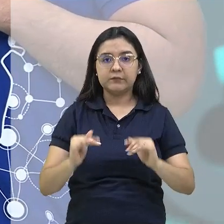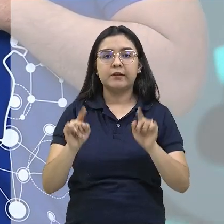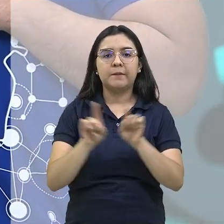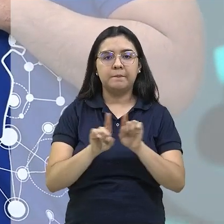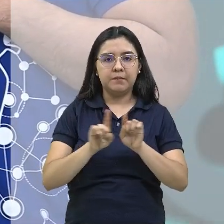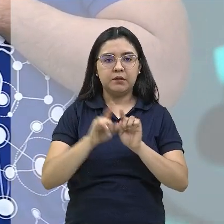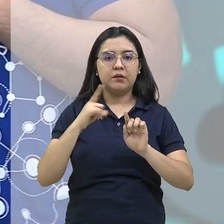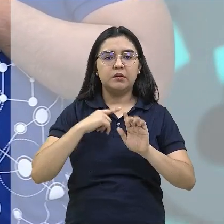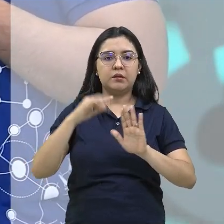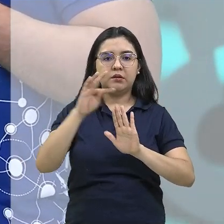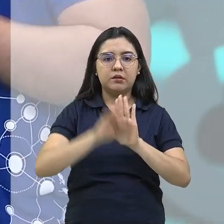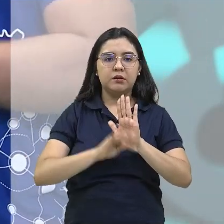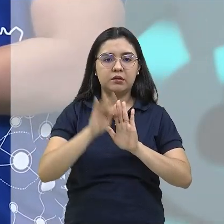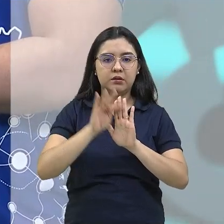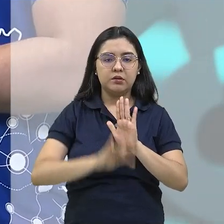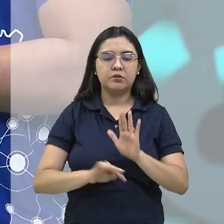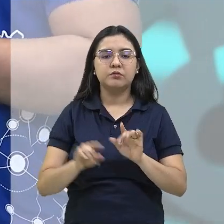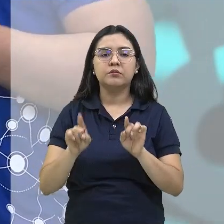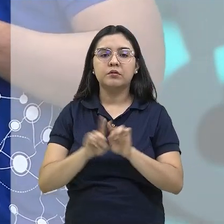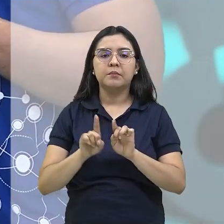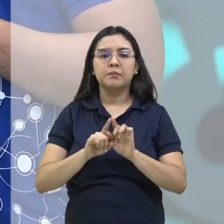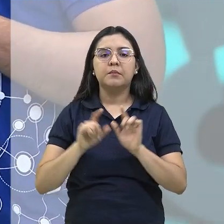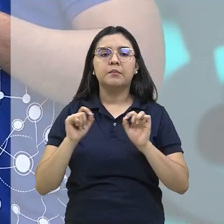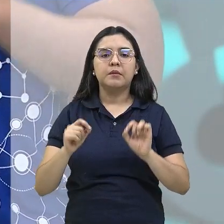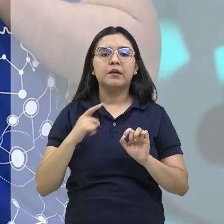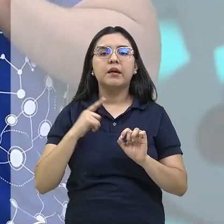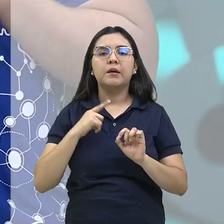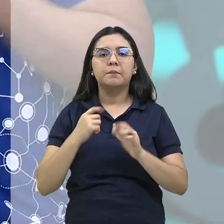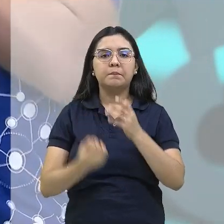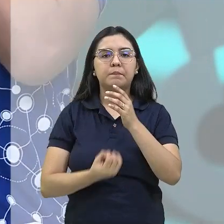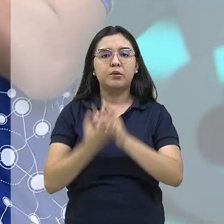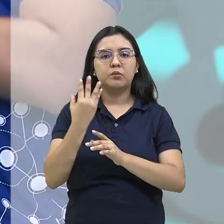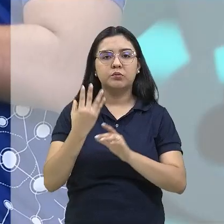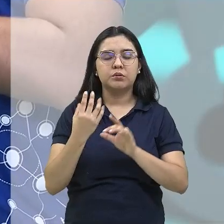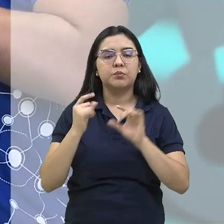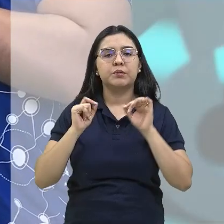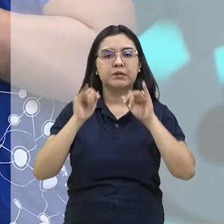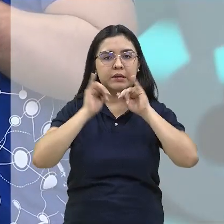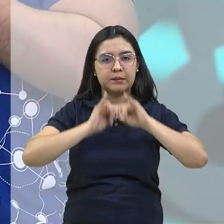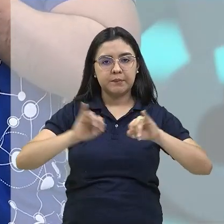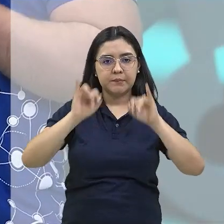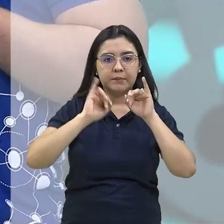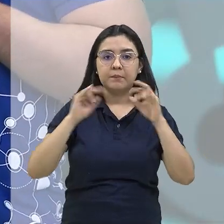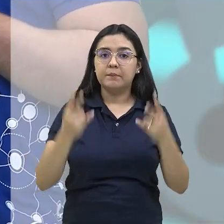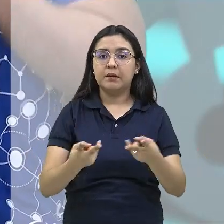claro, a identificação de quem produziu essa campanha. Perceba que aqui esse